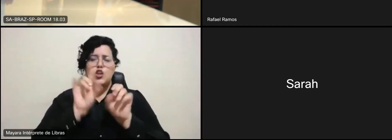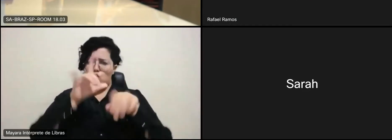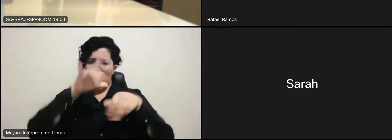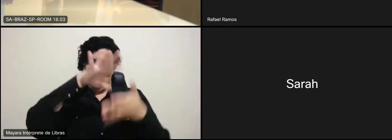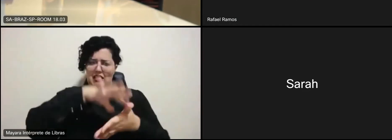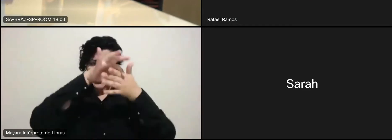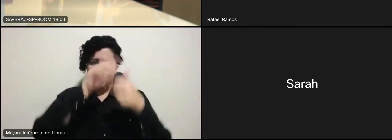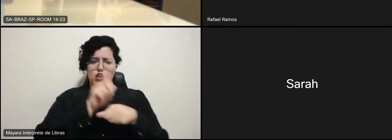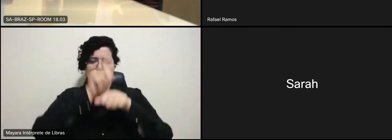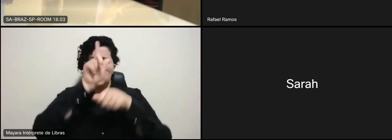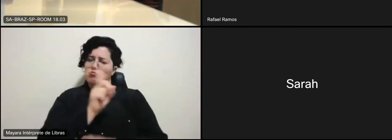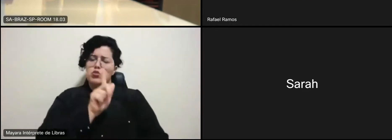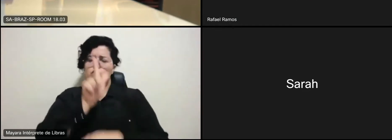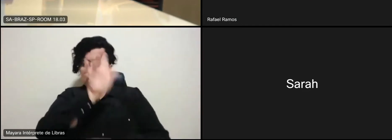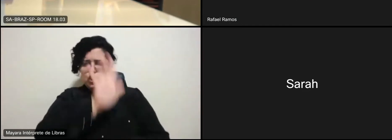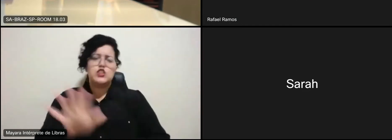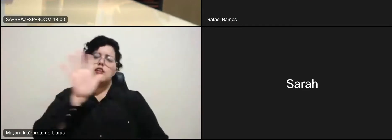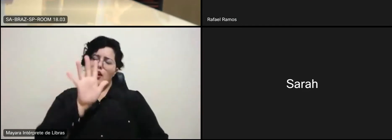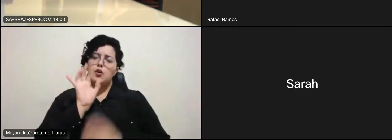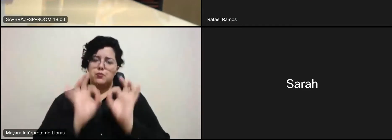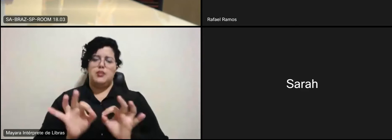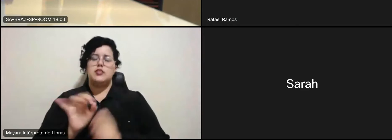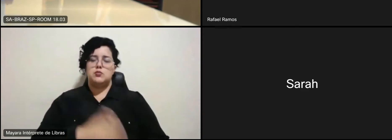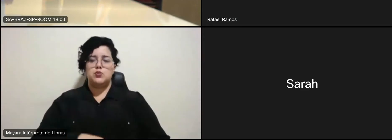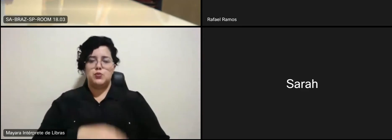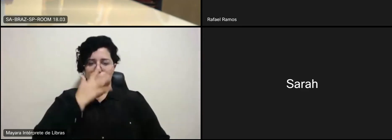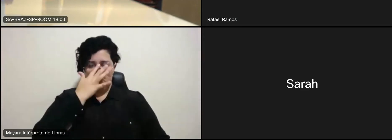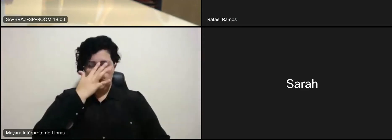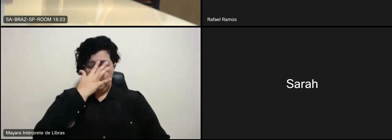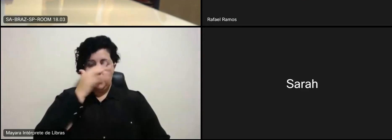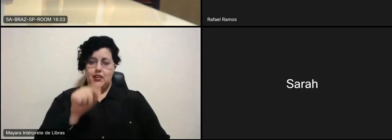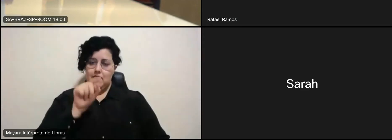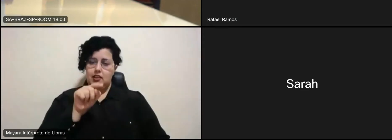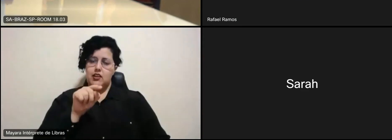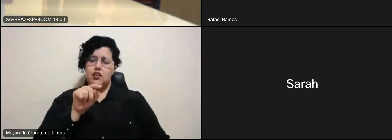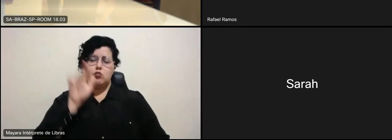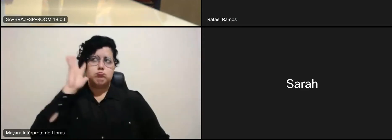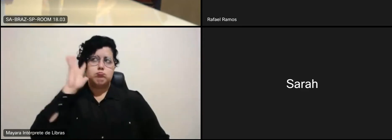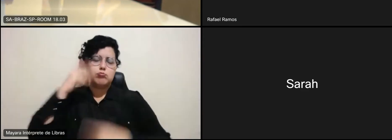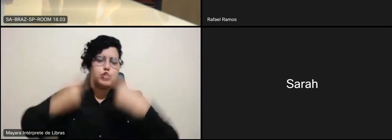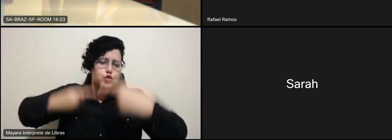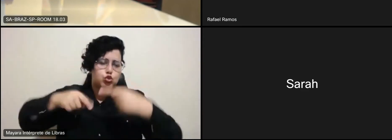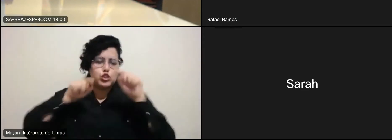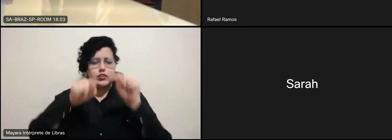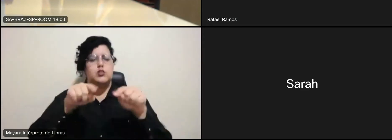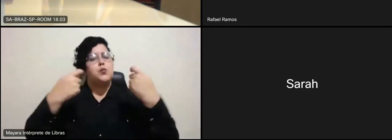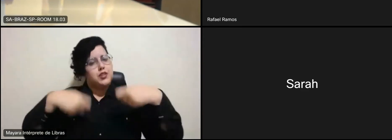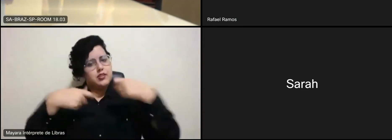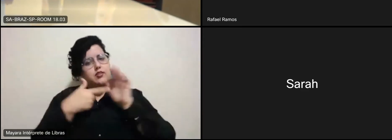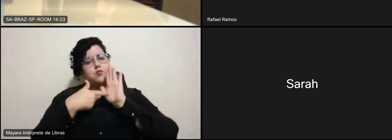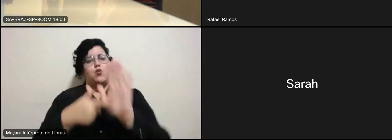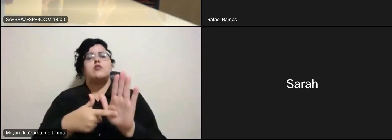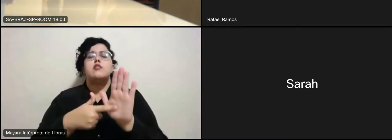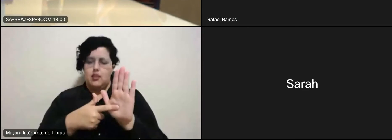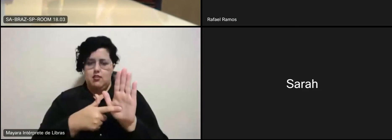de empresas no geral. Por que que nas e esse é o tipo de debate, de discussão que a gente precisa trazer, que